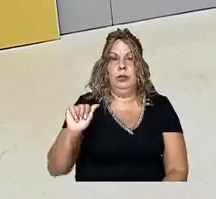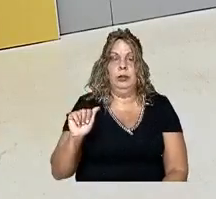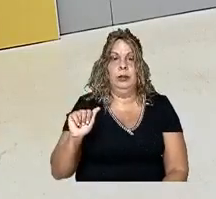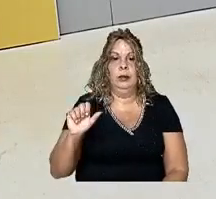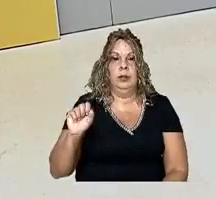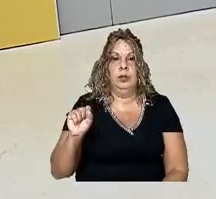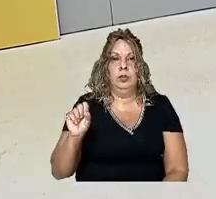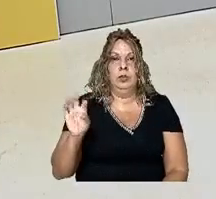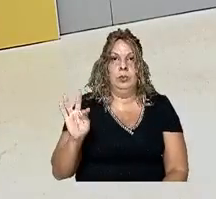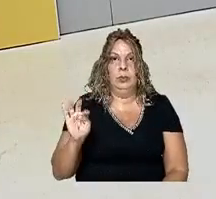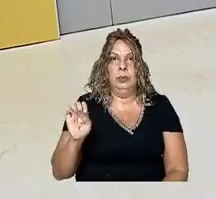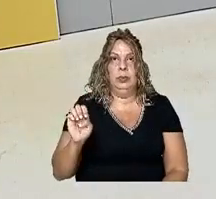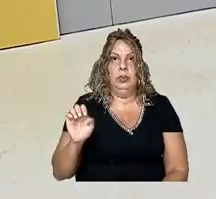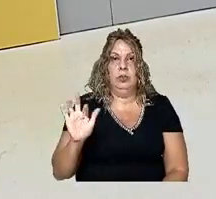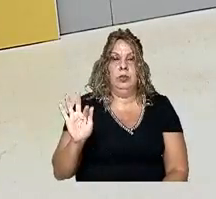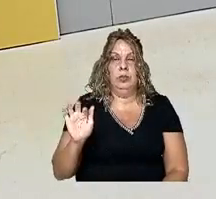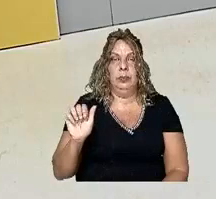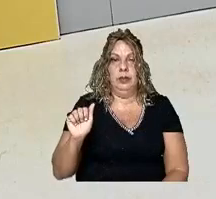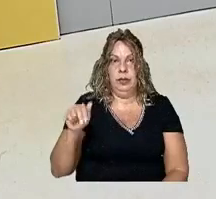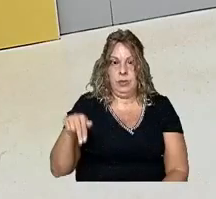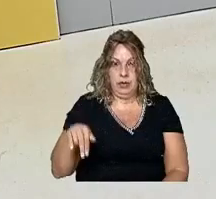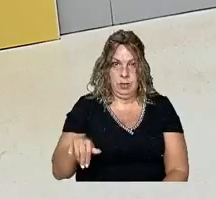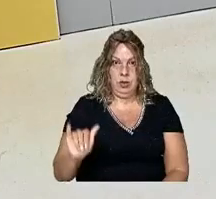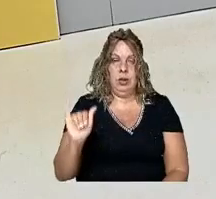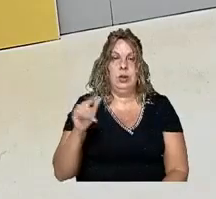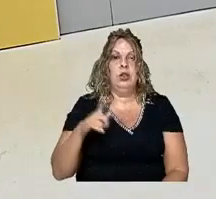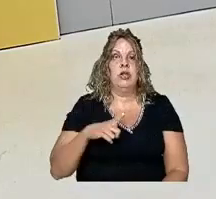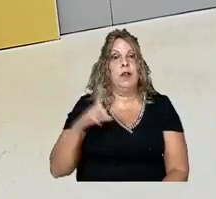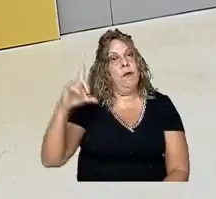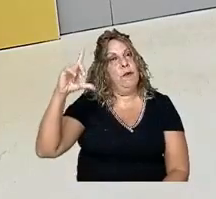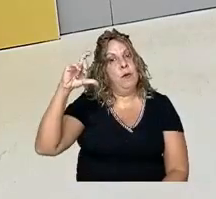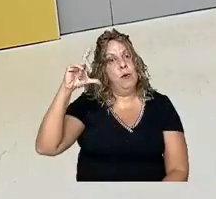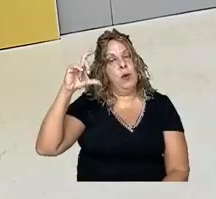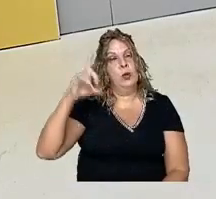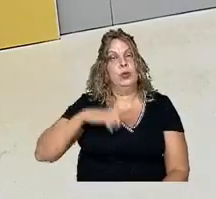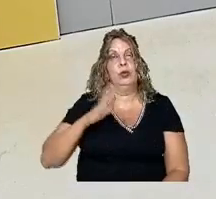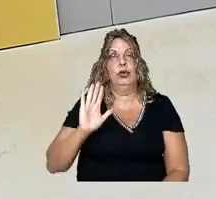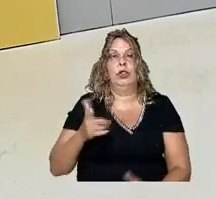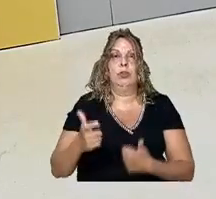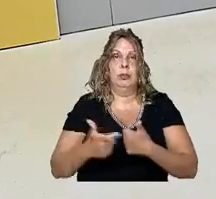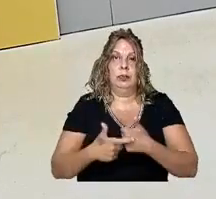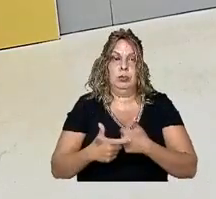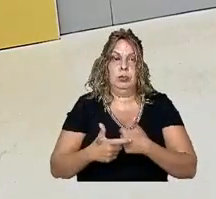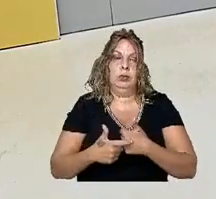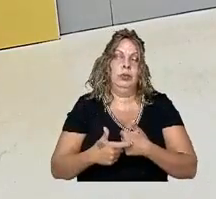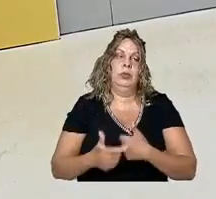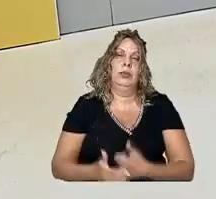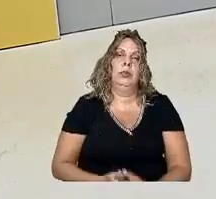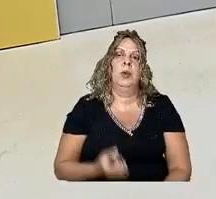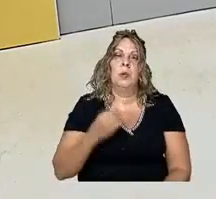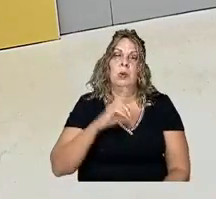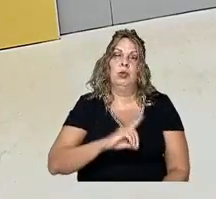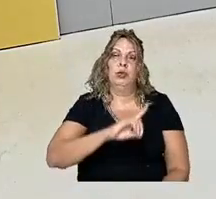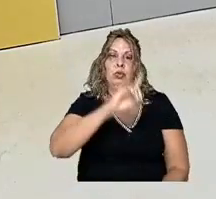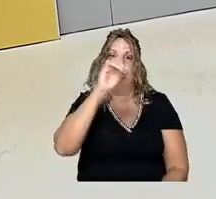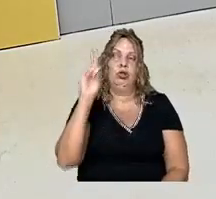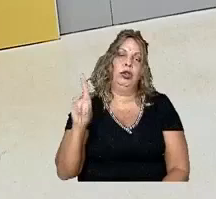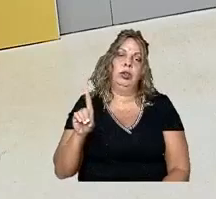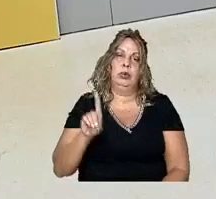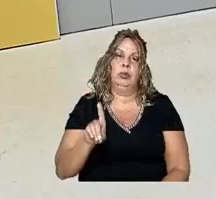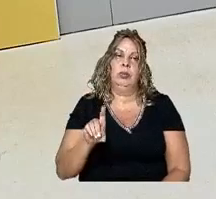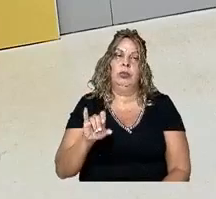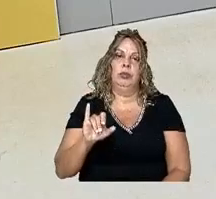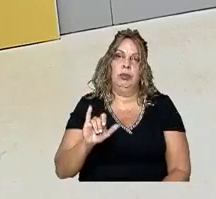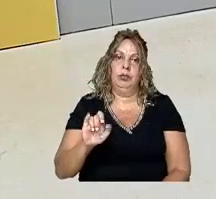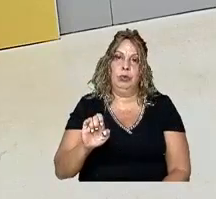tirou aqui uma foto da gente, ó. Eu e o Júnior, e já marcou aí também com o título. Bom dia, Diego Moraes